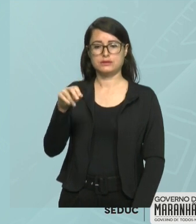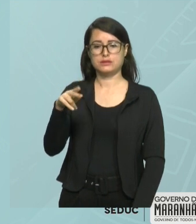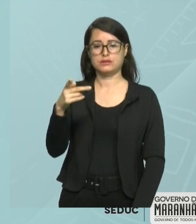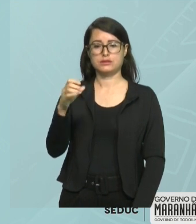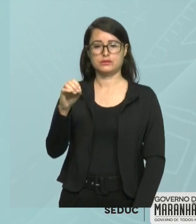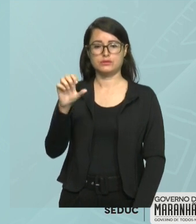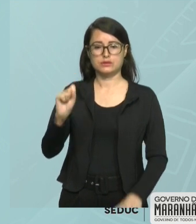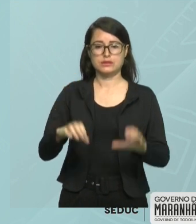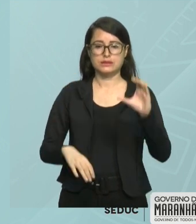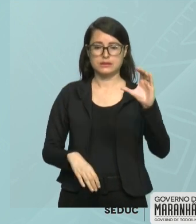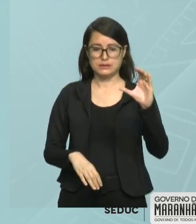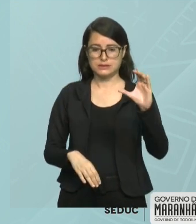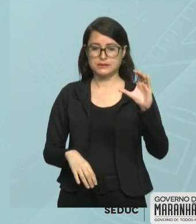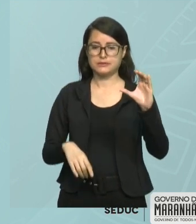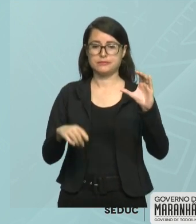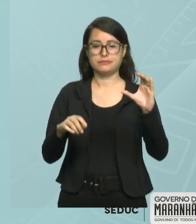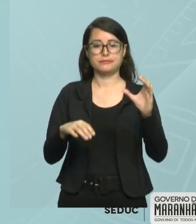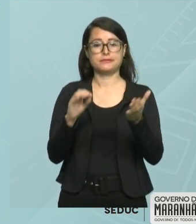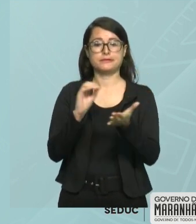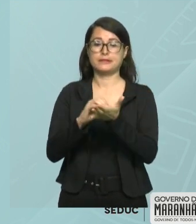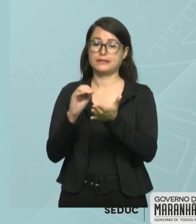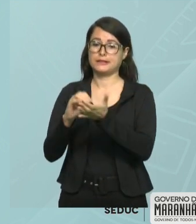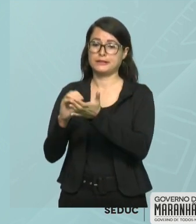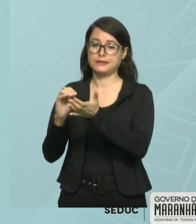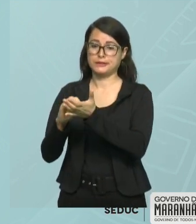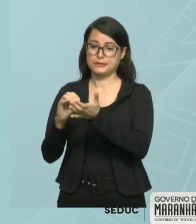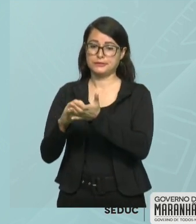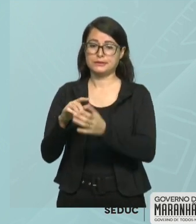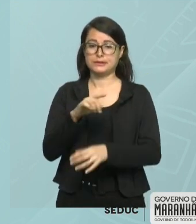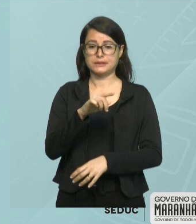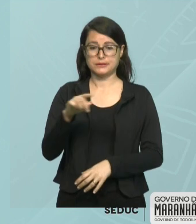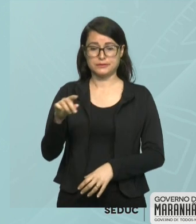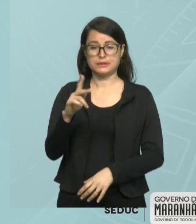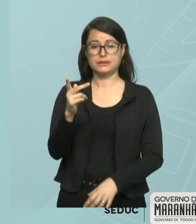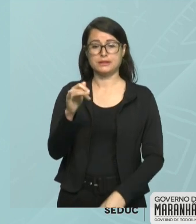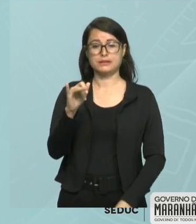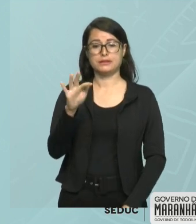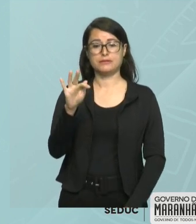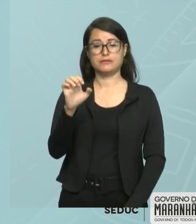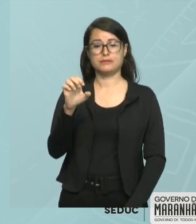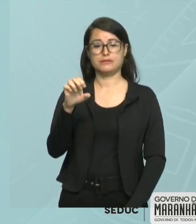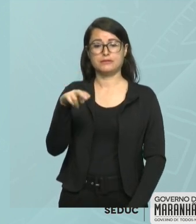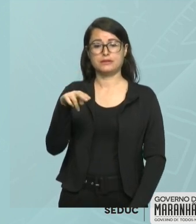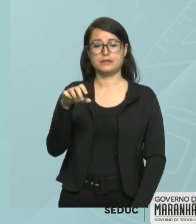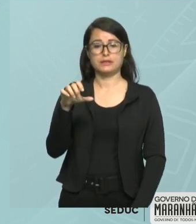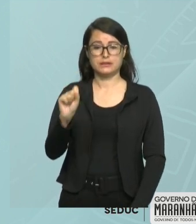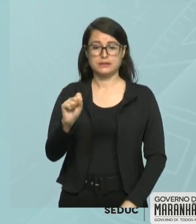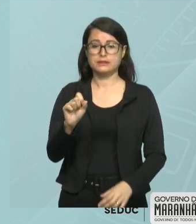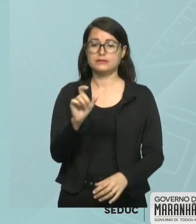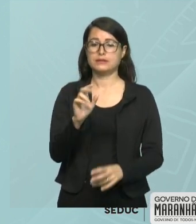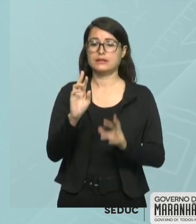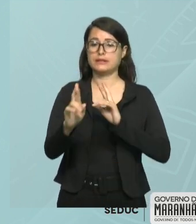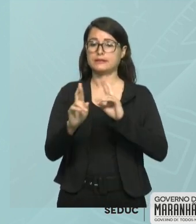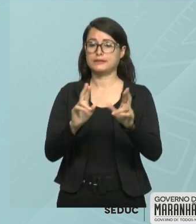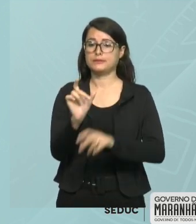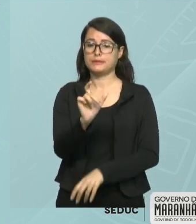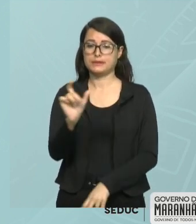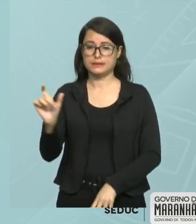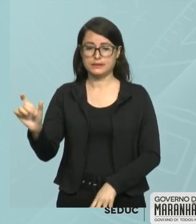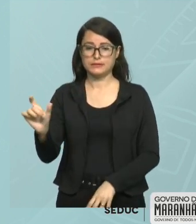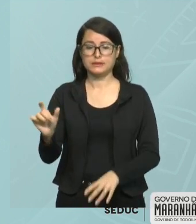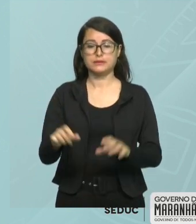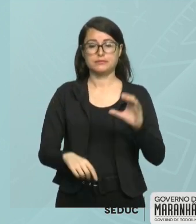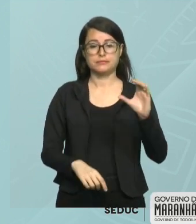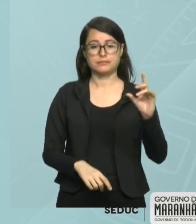C. Faltam hífens nesta relação de palavras. Letra D. Fulano